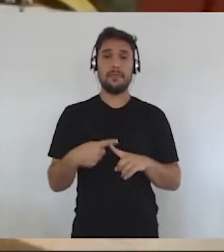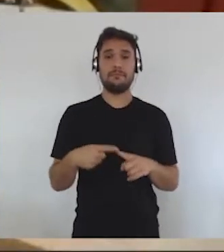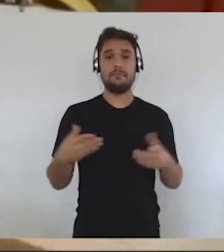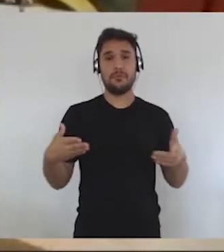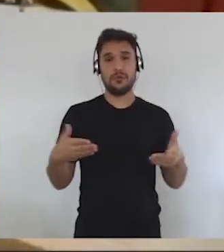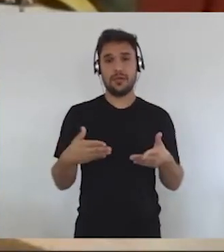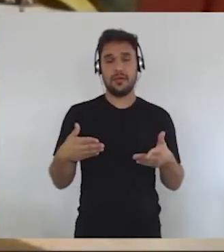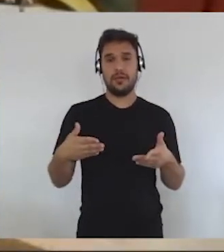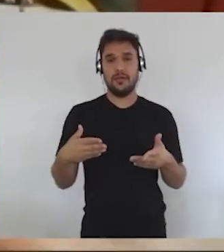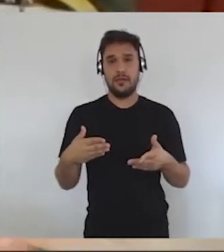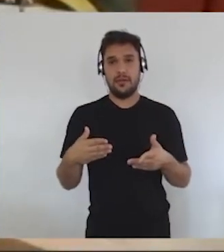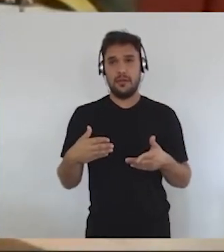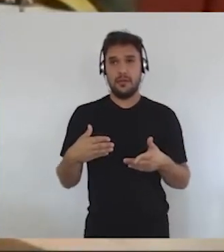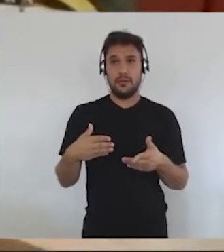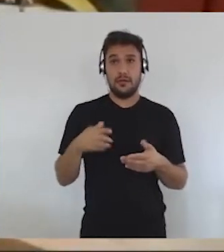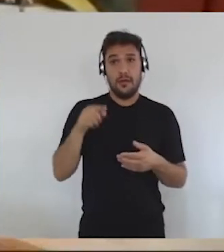essa